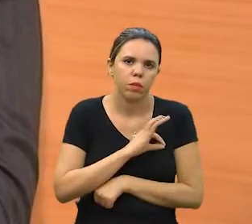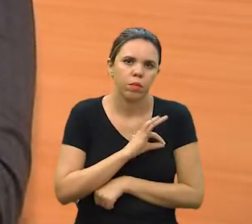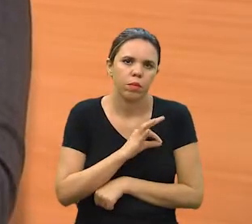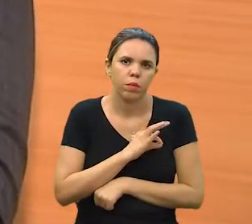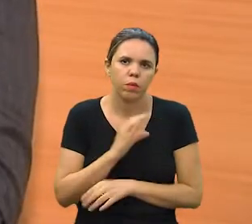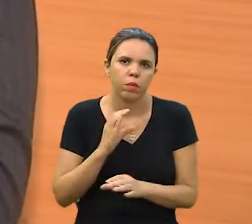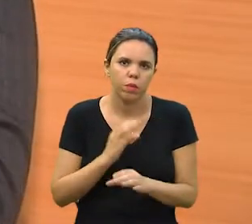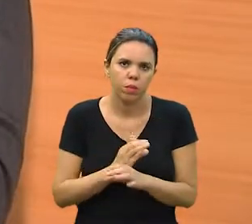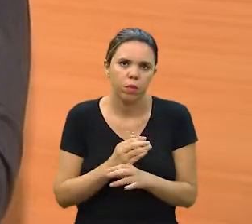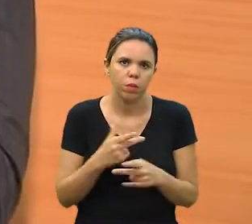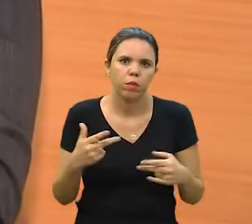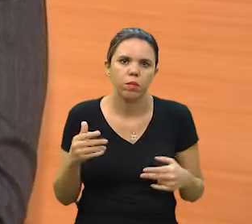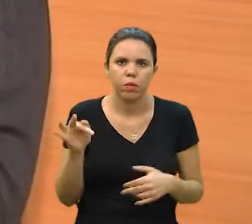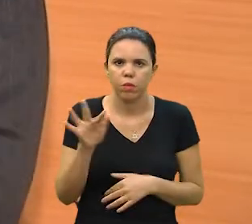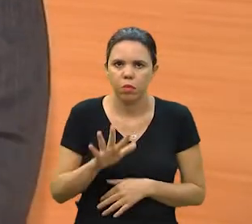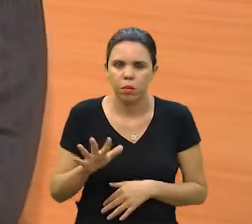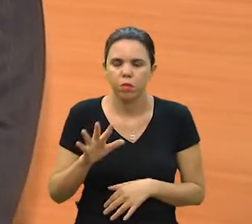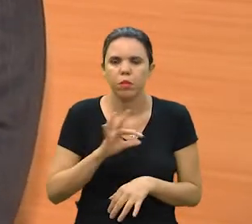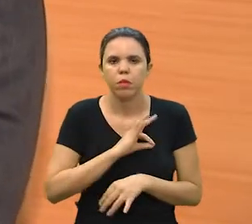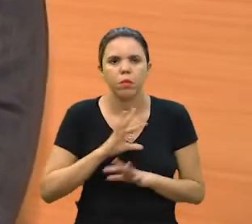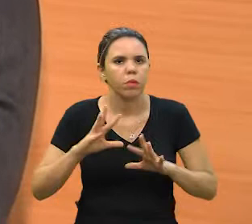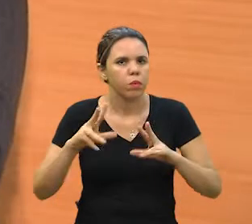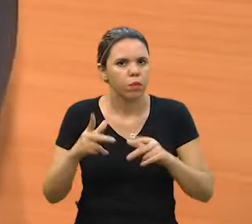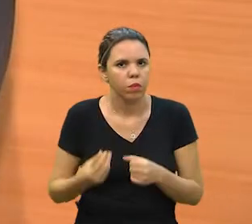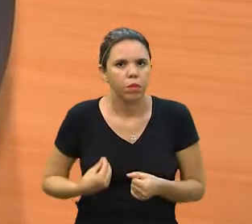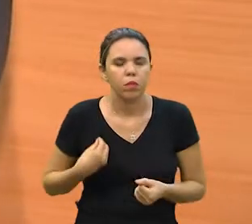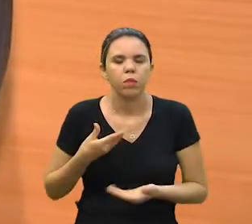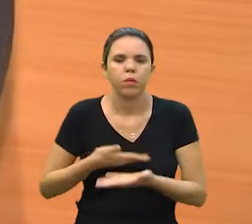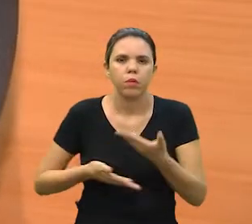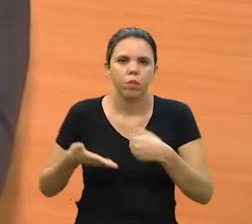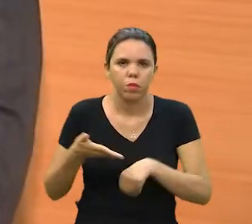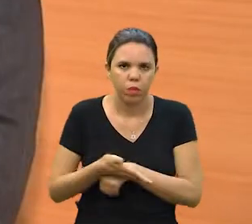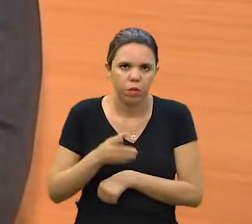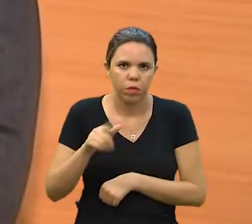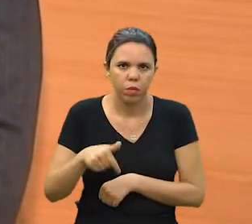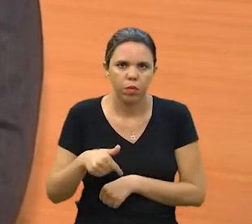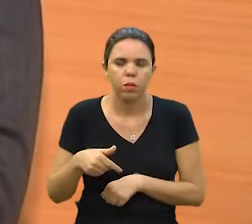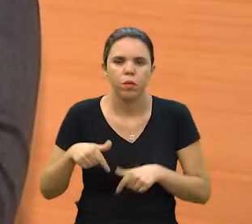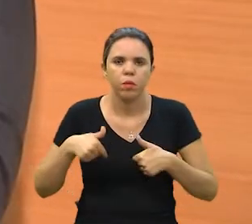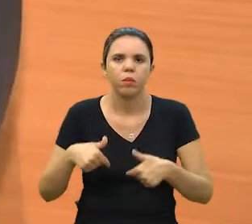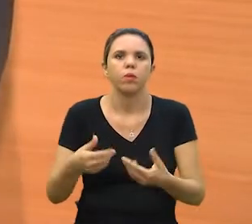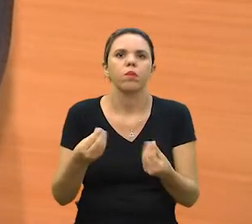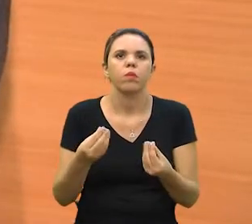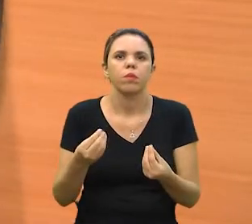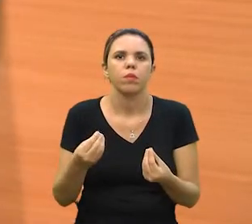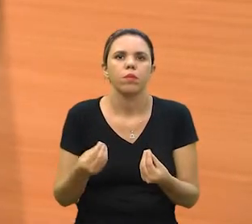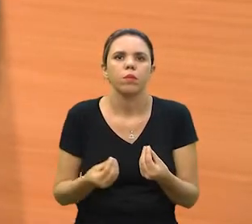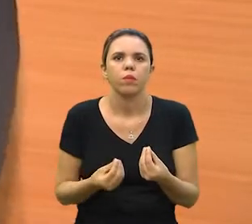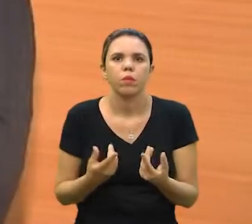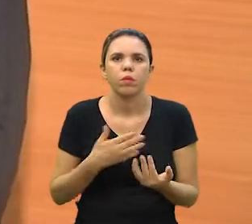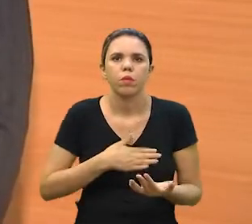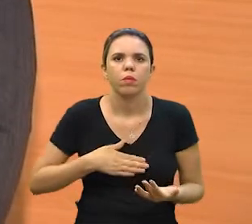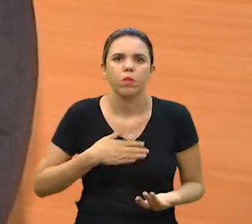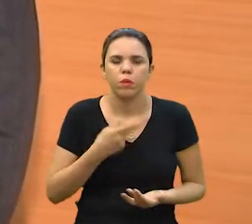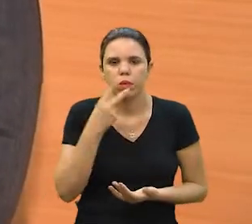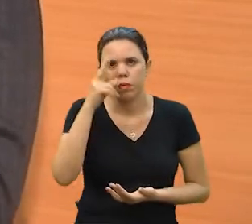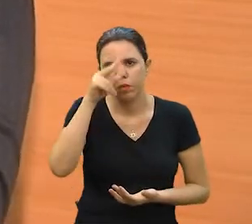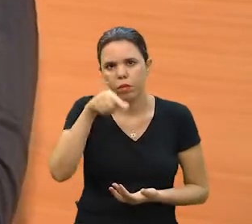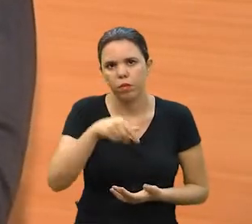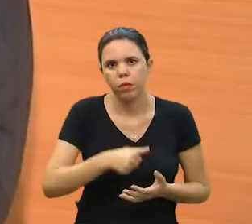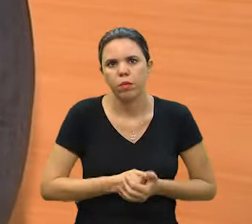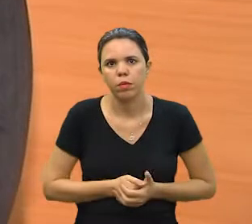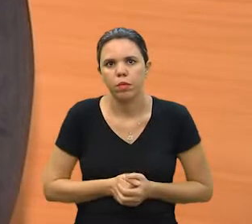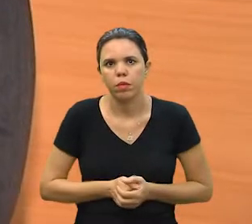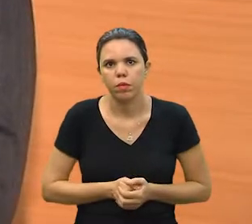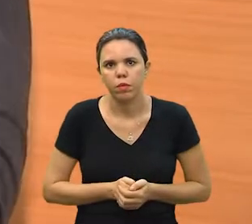Polícia Militar, Polícia Civil, Polícia Federal, todos que estavam envolvidos, né? E eles se empenharam muito, até gostaria de